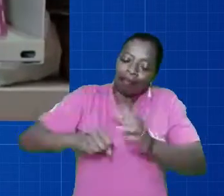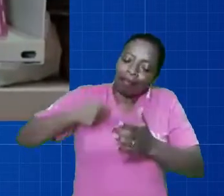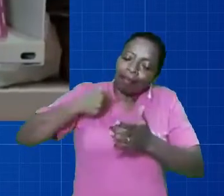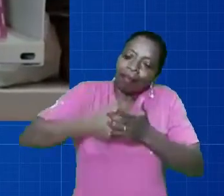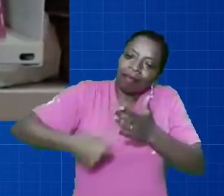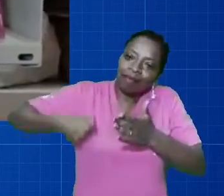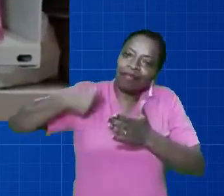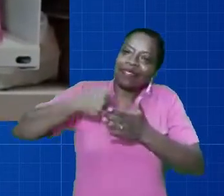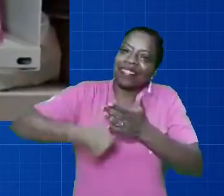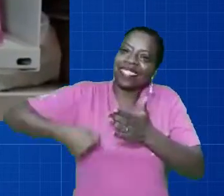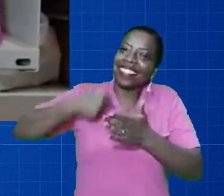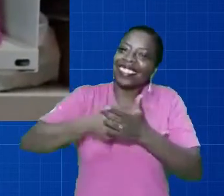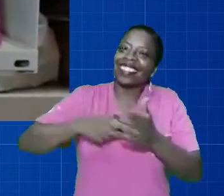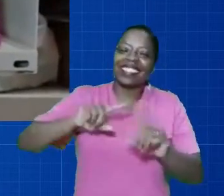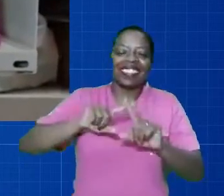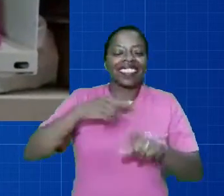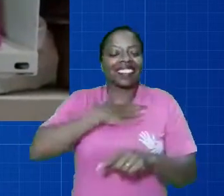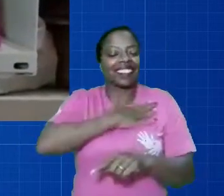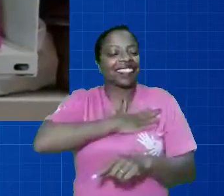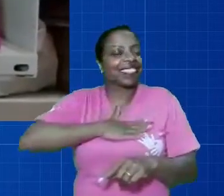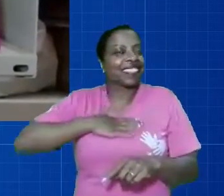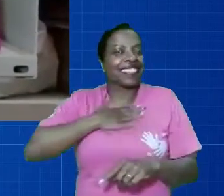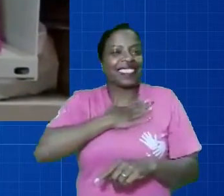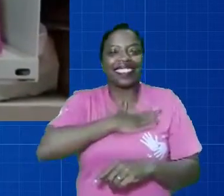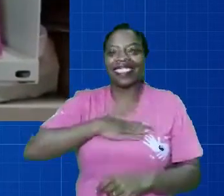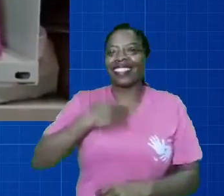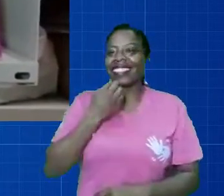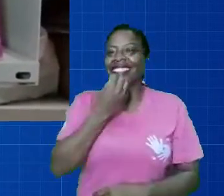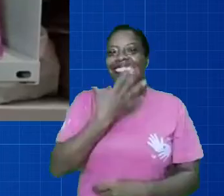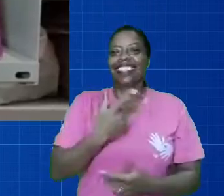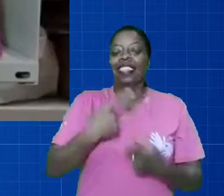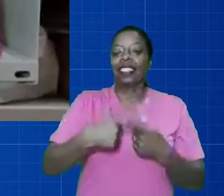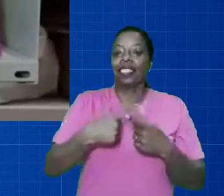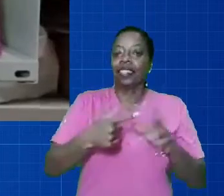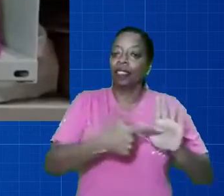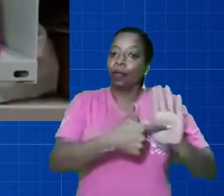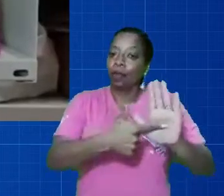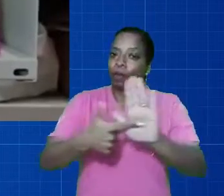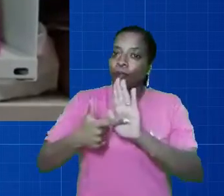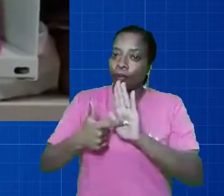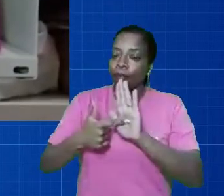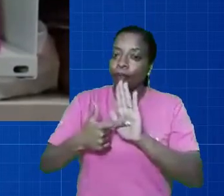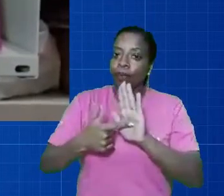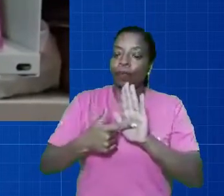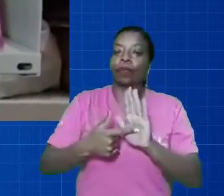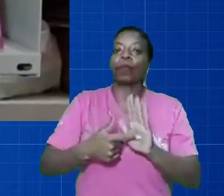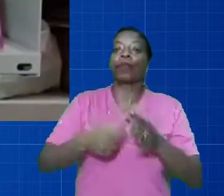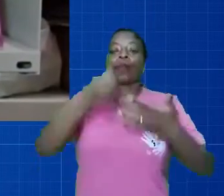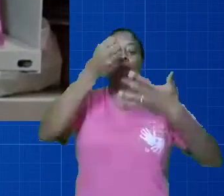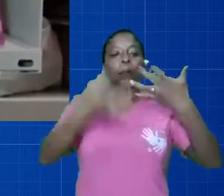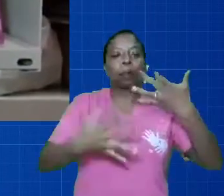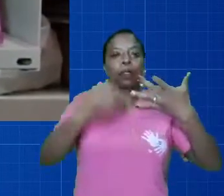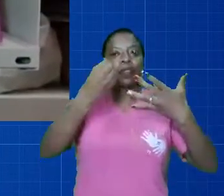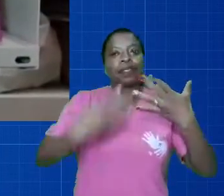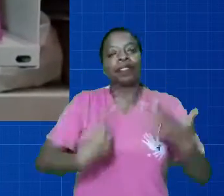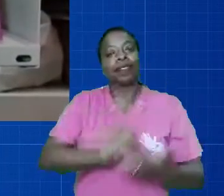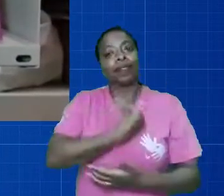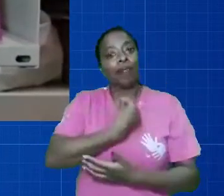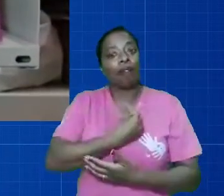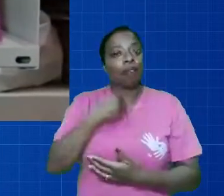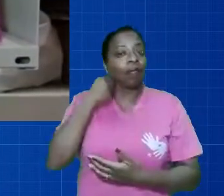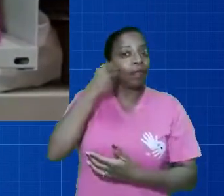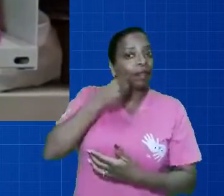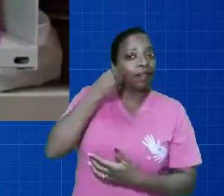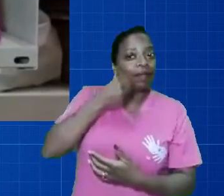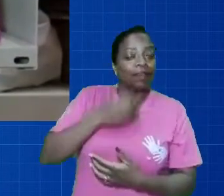fez, porque nós conseguimos trazer relatos de experiências, né? Não só do município, mas de professores